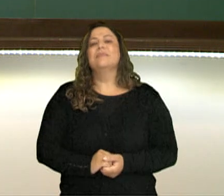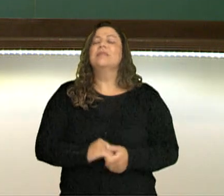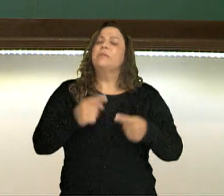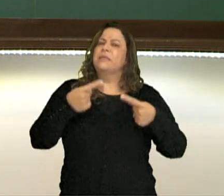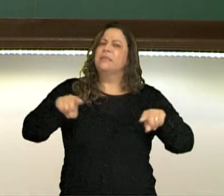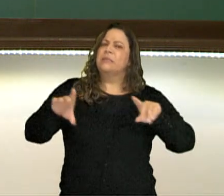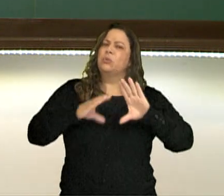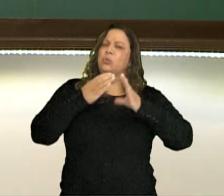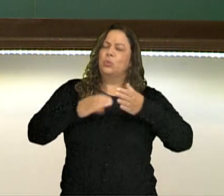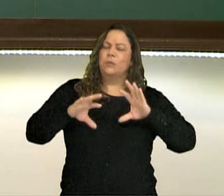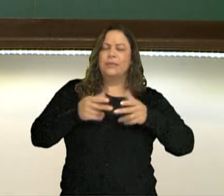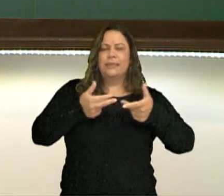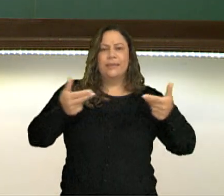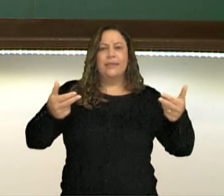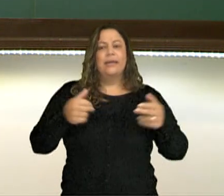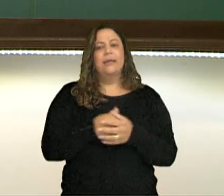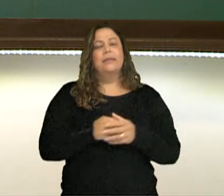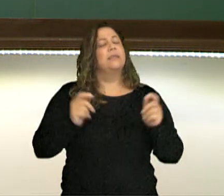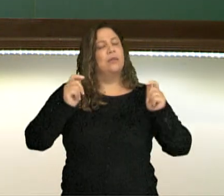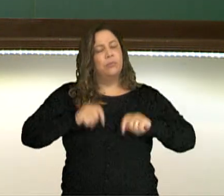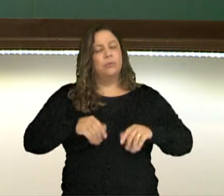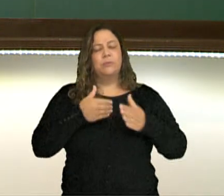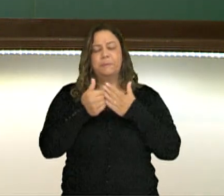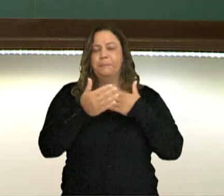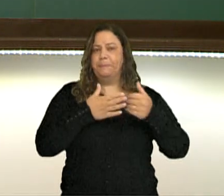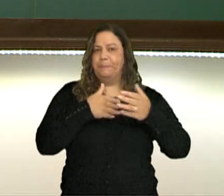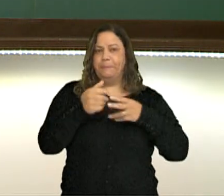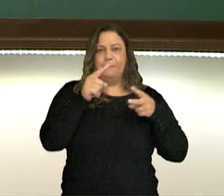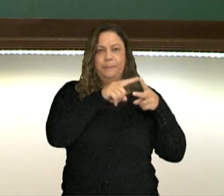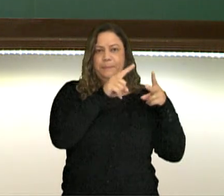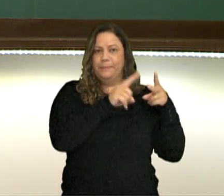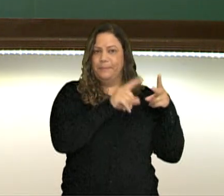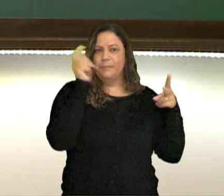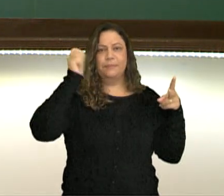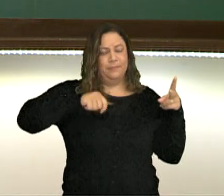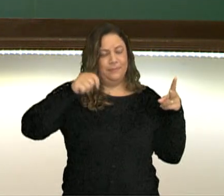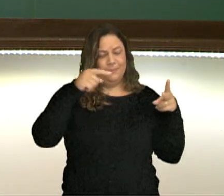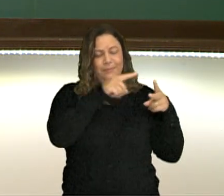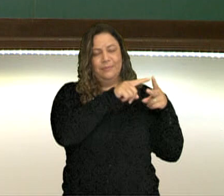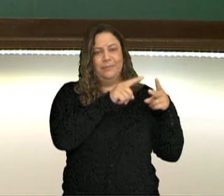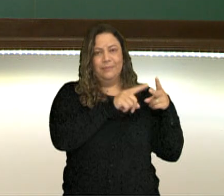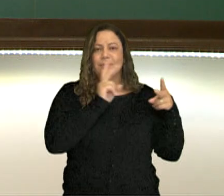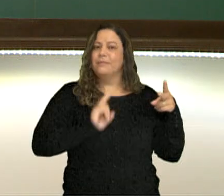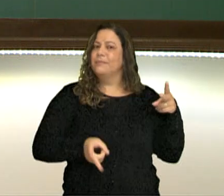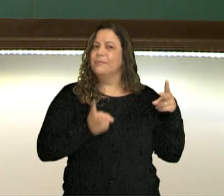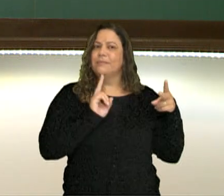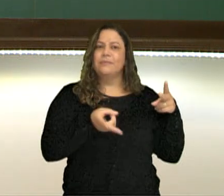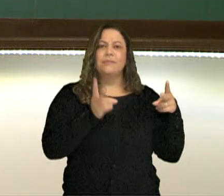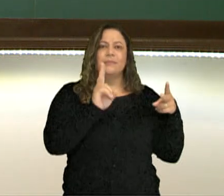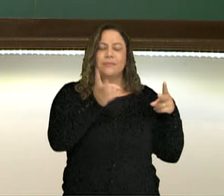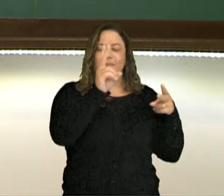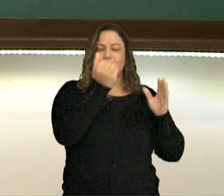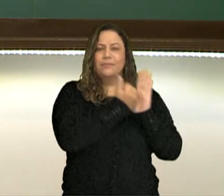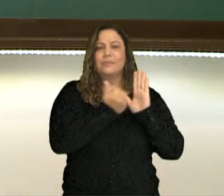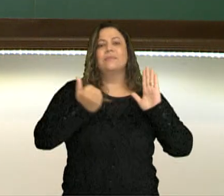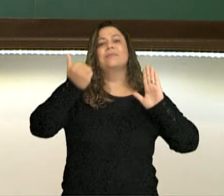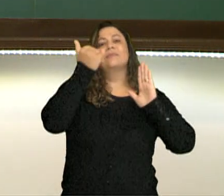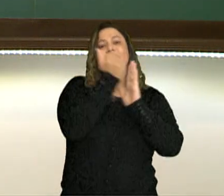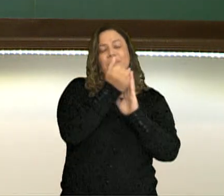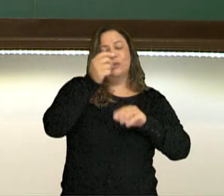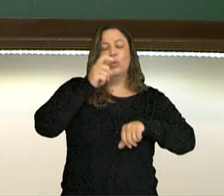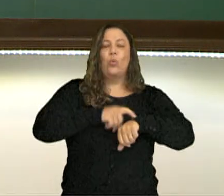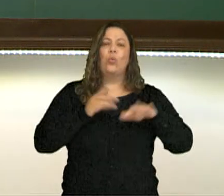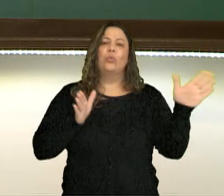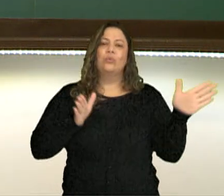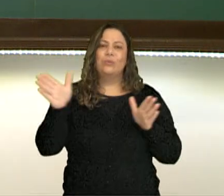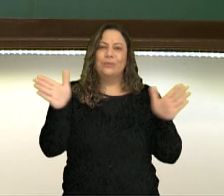Mesmo sendo partitura convencional ou não convencional, as duas têm essa possibilidade de fazer com que a música ultrapasse o tempo que